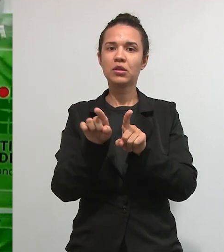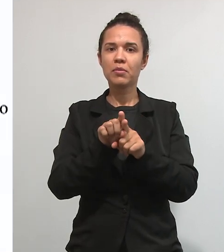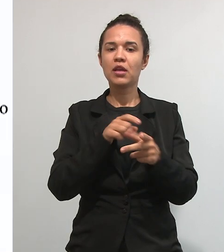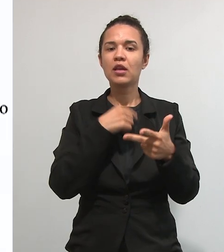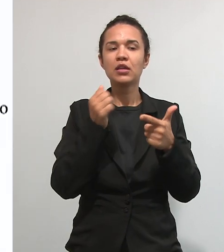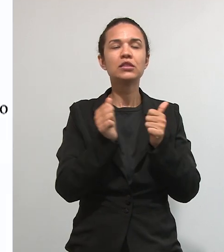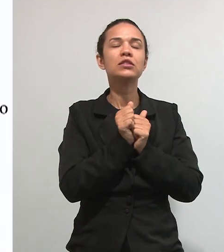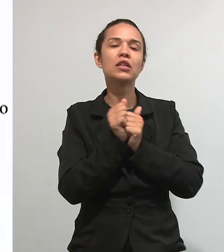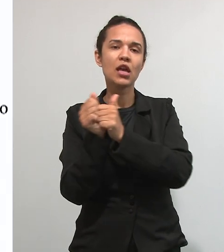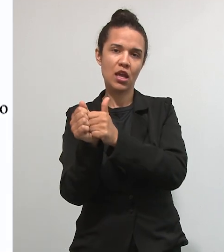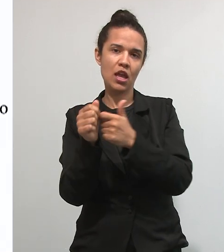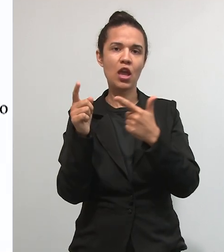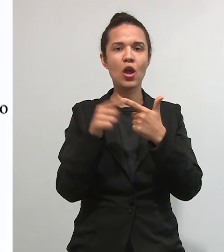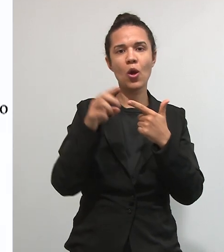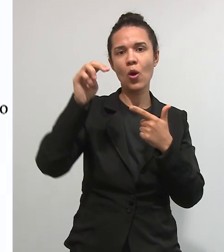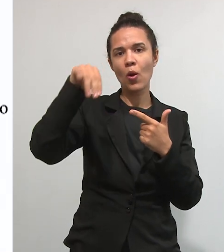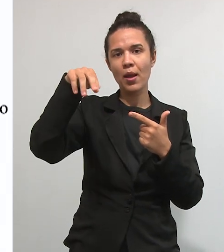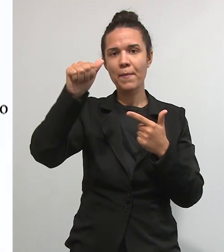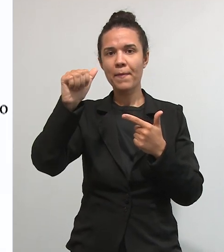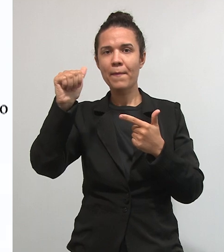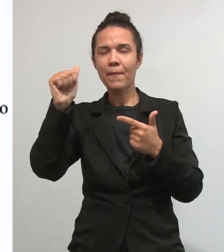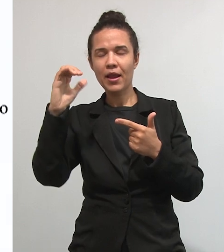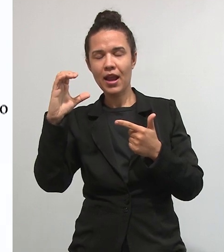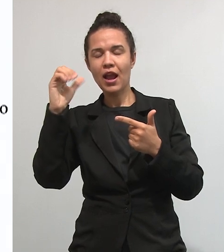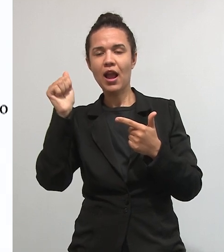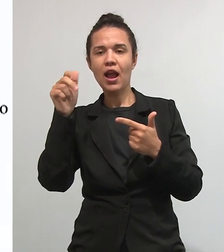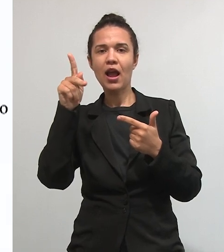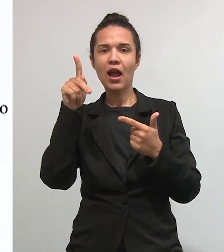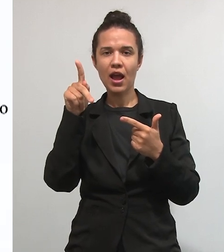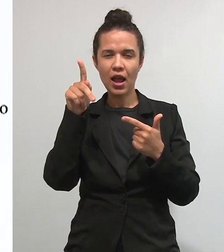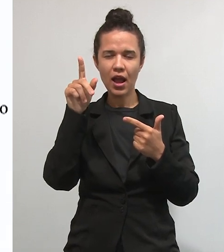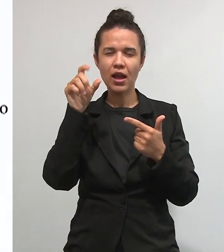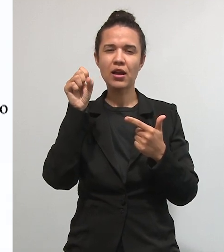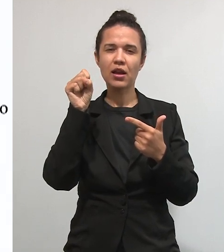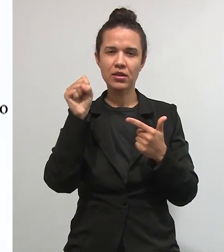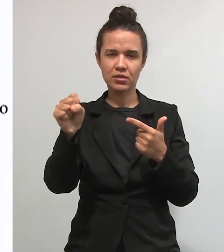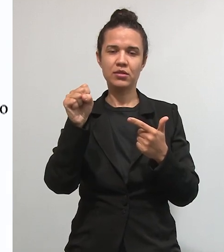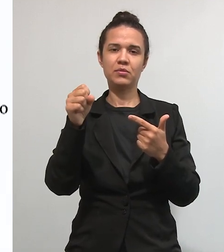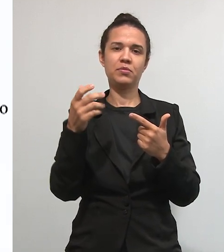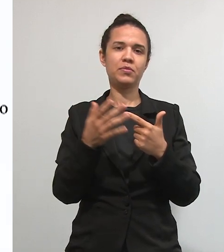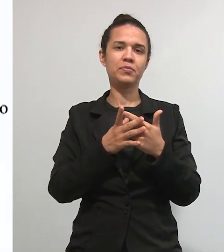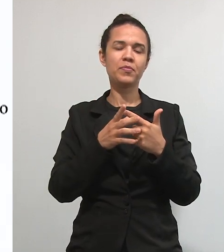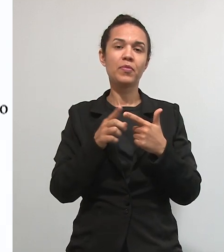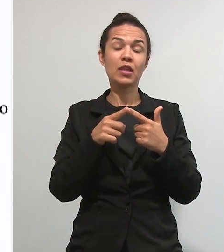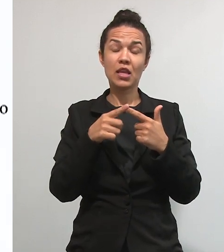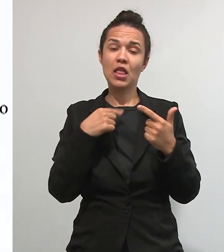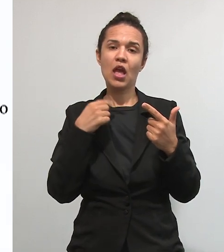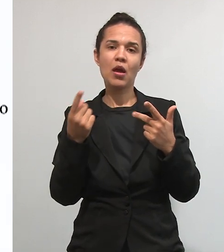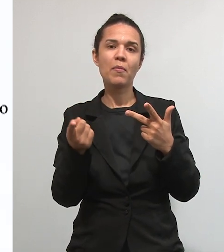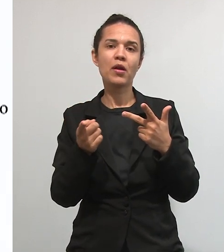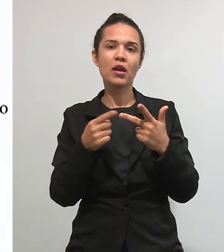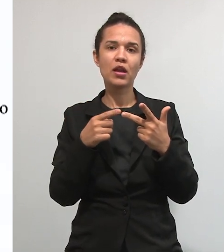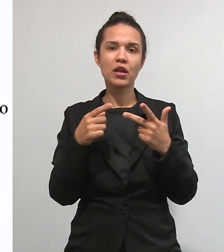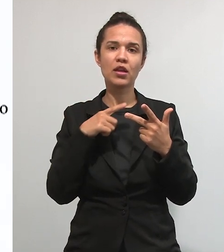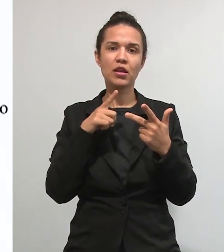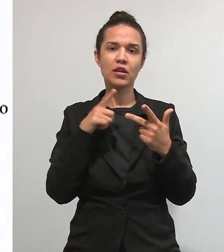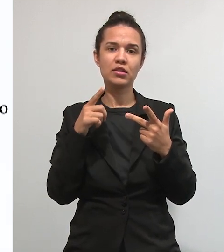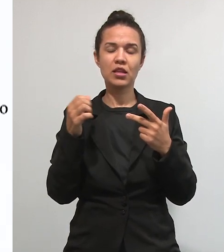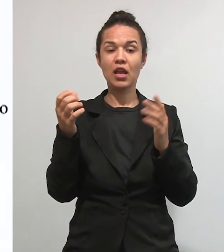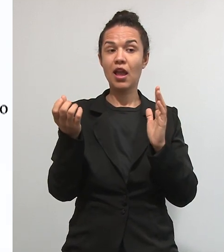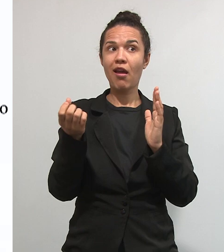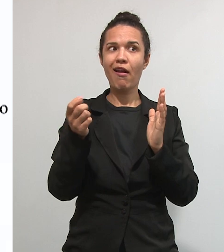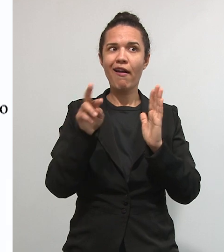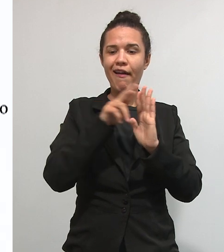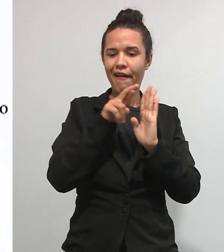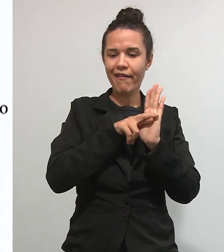o MCASP, porque nós já falamos sobre a uniformização, né, ou da contabilidade, ou ele vem regulamentar, é formalizado